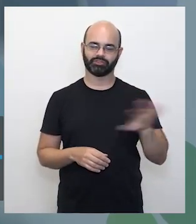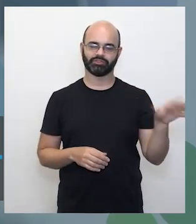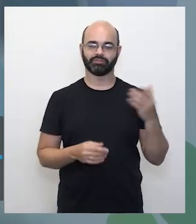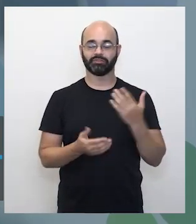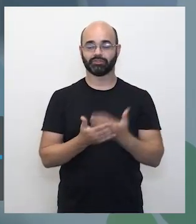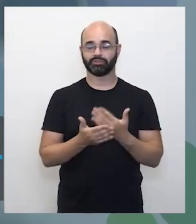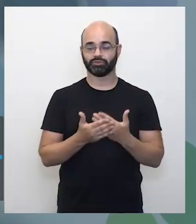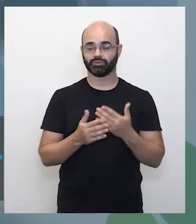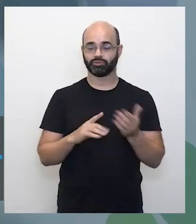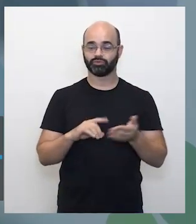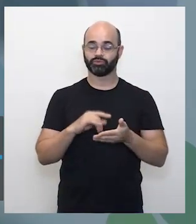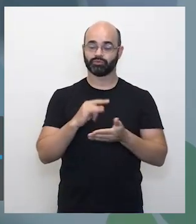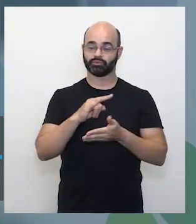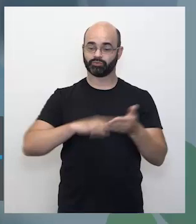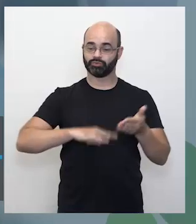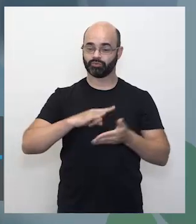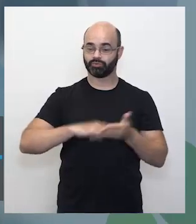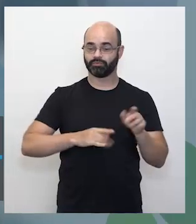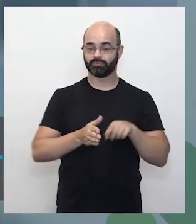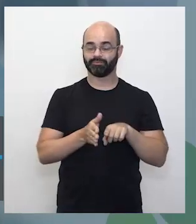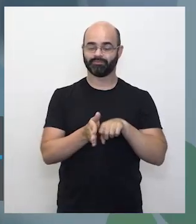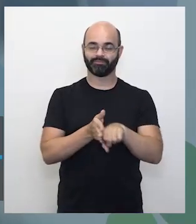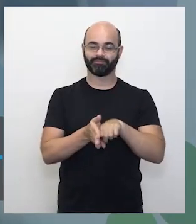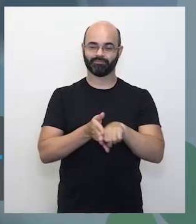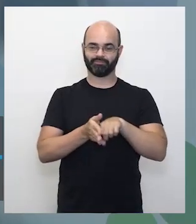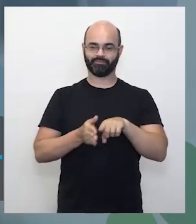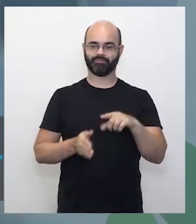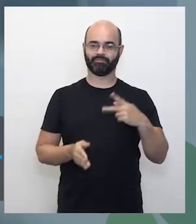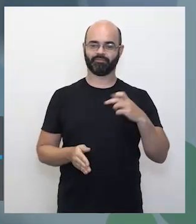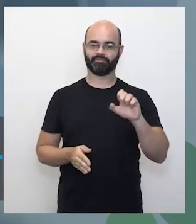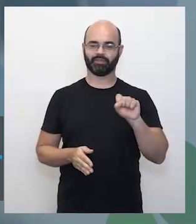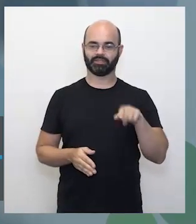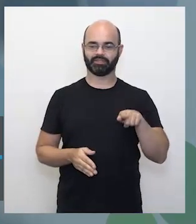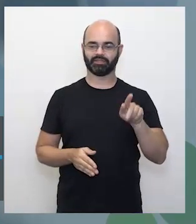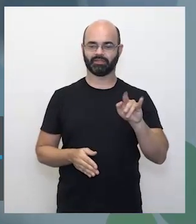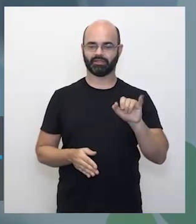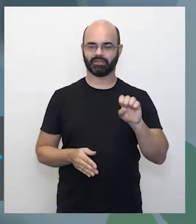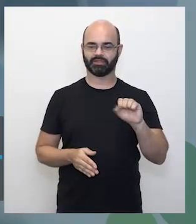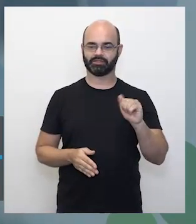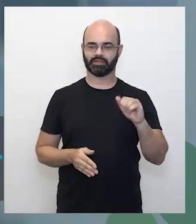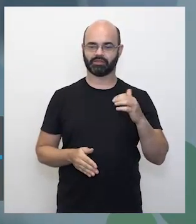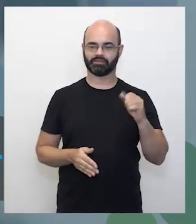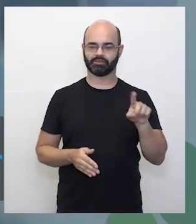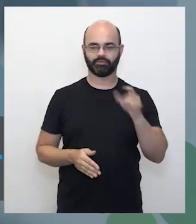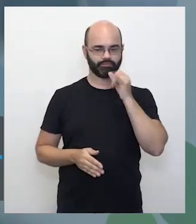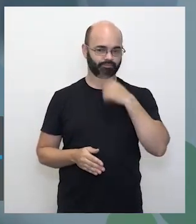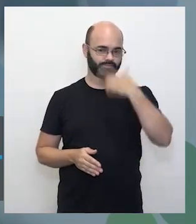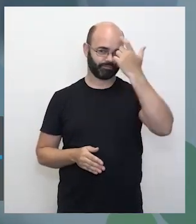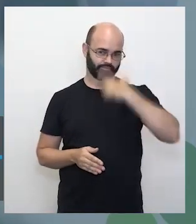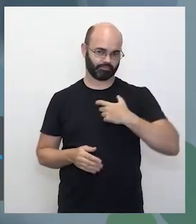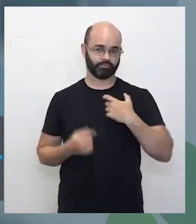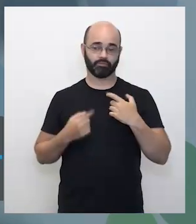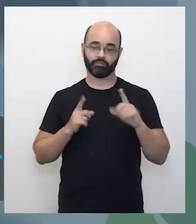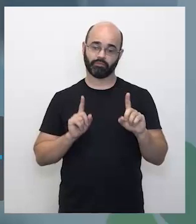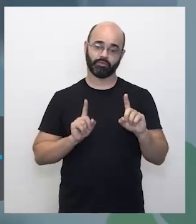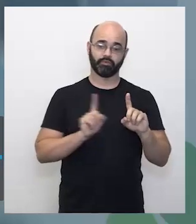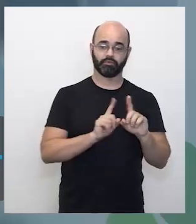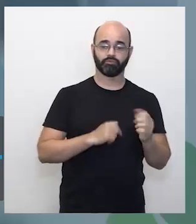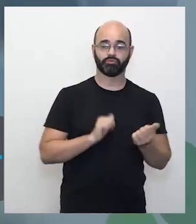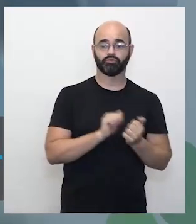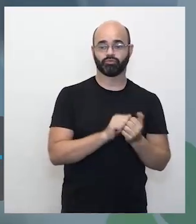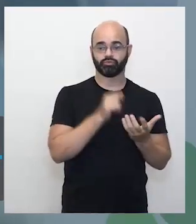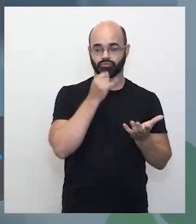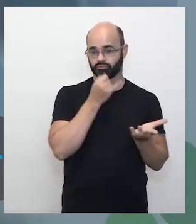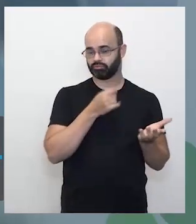a pesquisação, né? Então, existem pesquisas que você pode ser o pesquisador participando, né, dentro